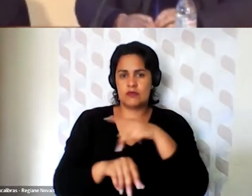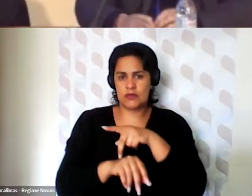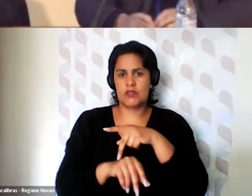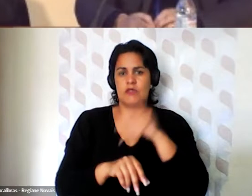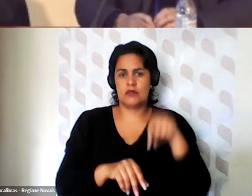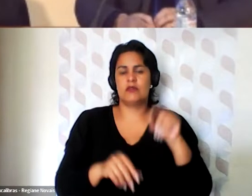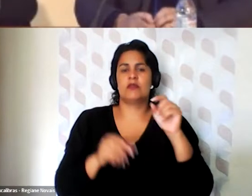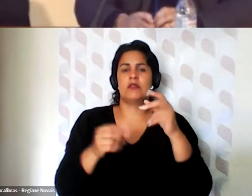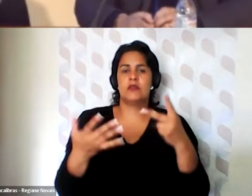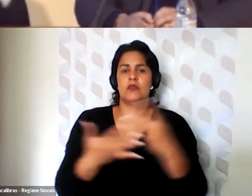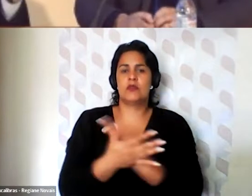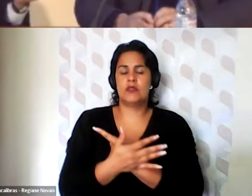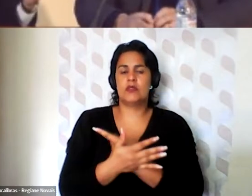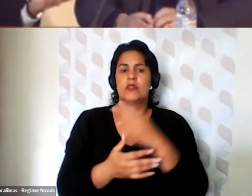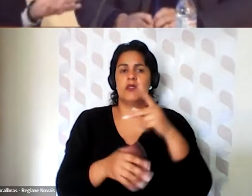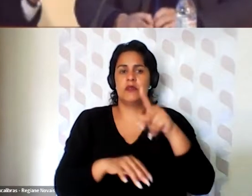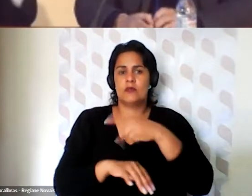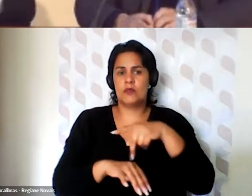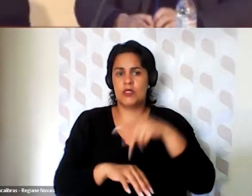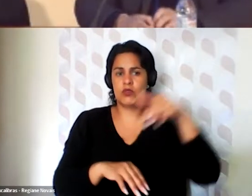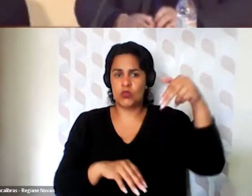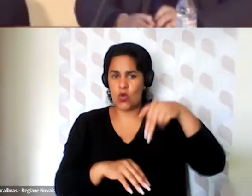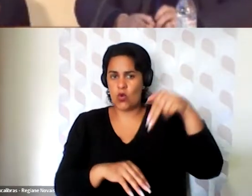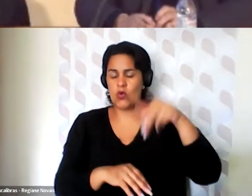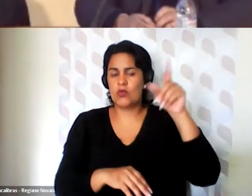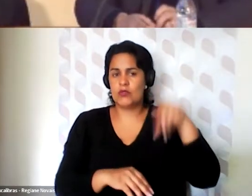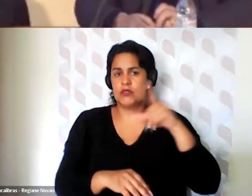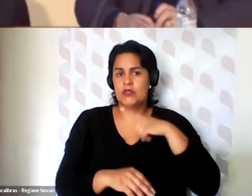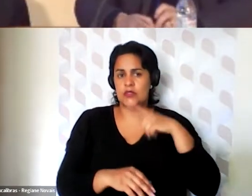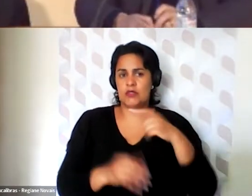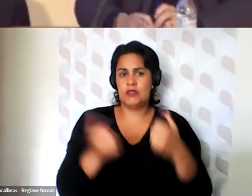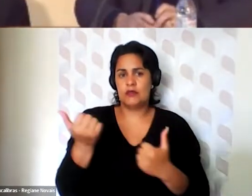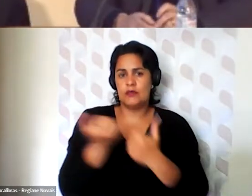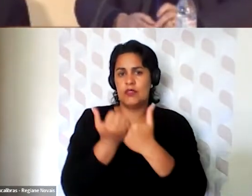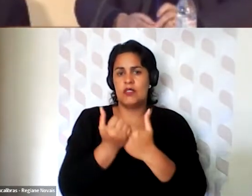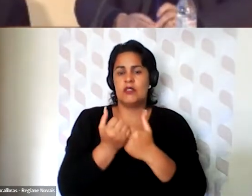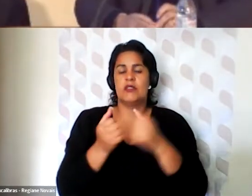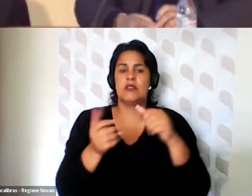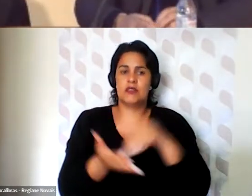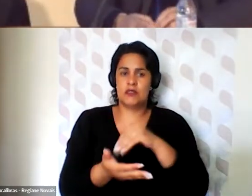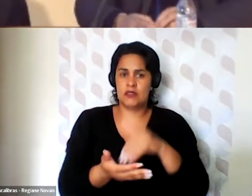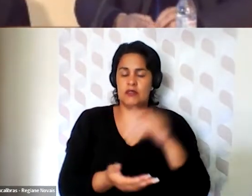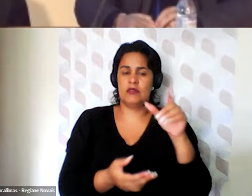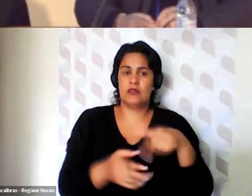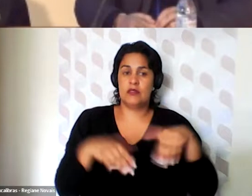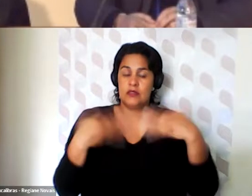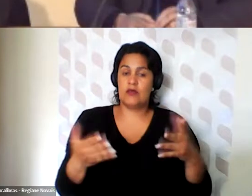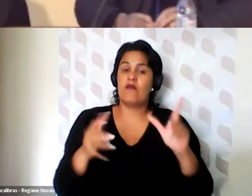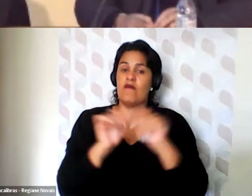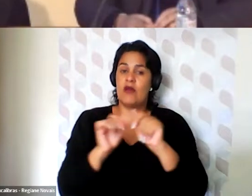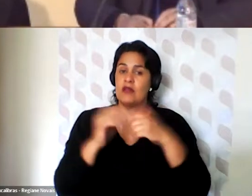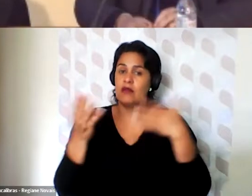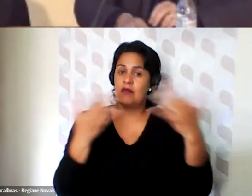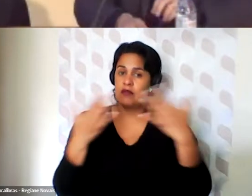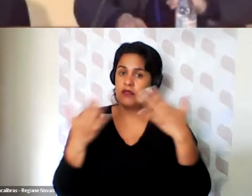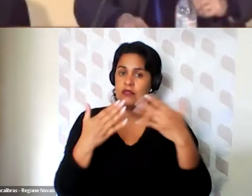e aí isso foi equilibrado pela entrada do México e da Coreia, a organização começou a se transformar, né? Ela deixou de ter